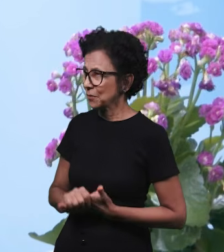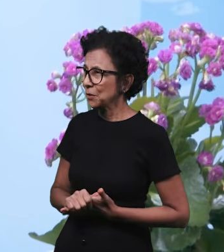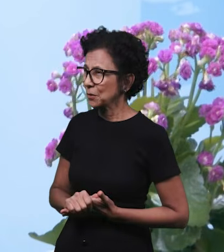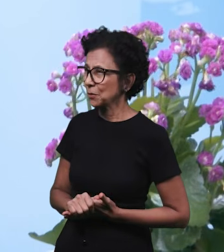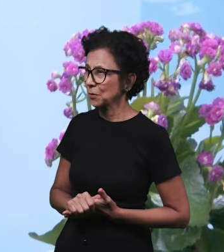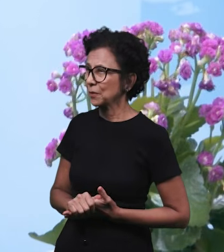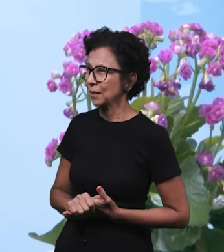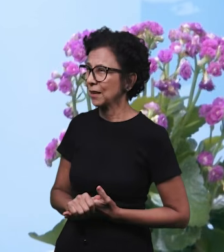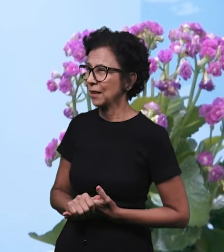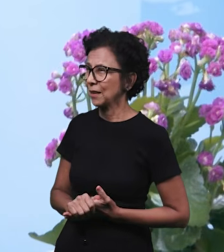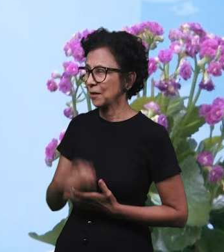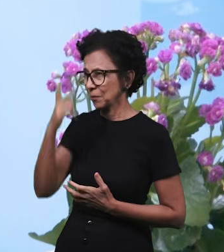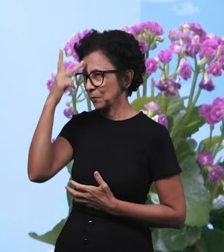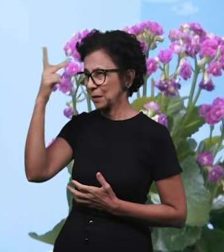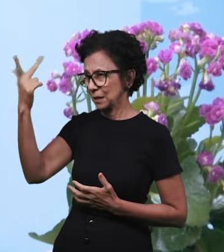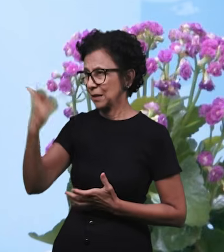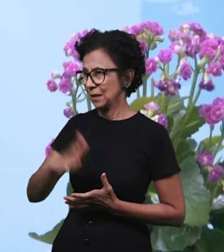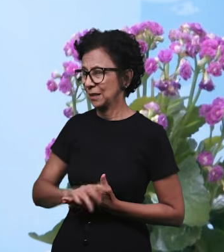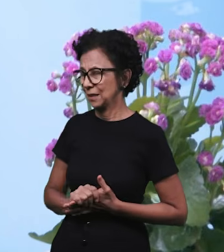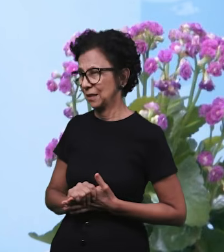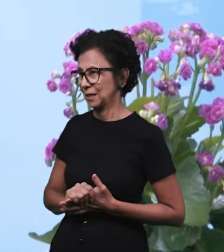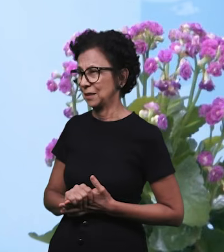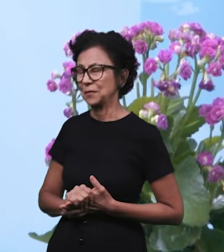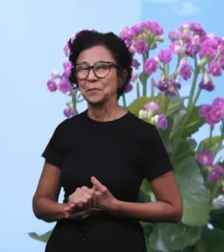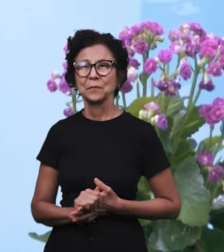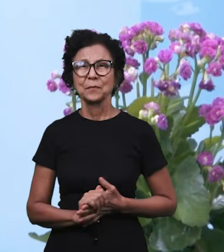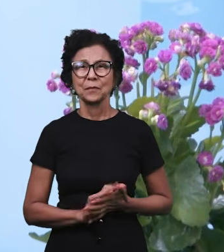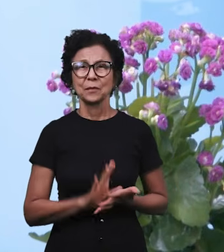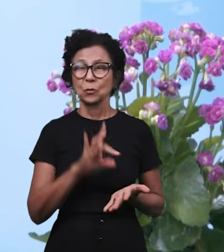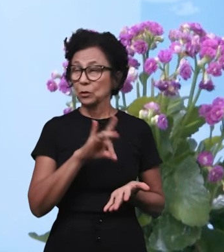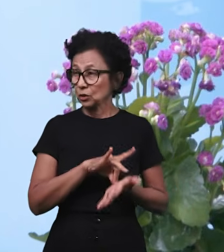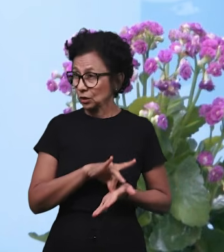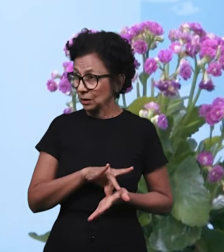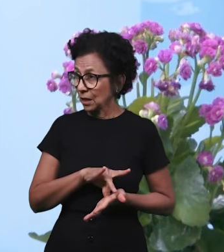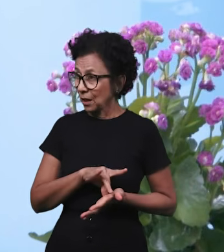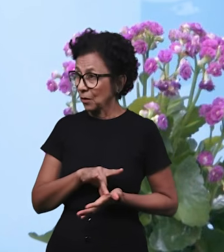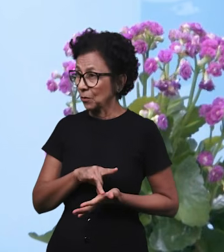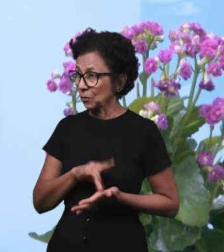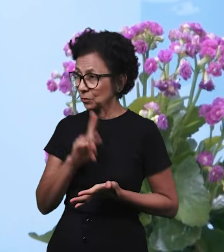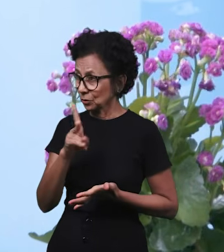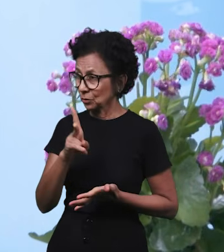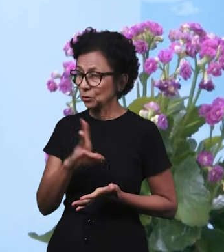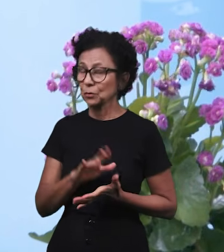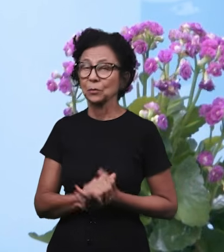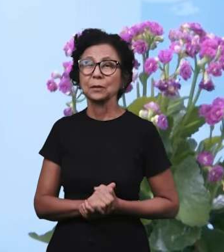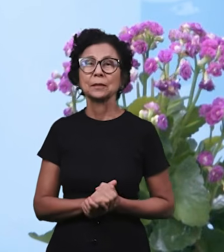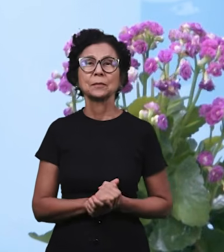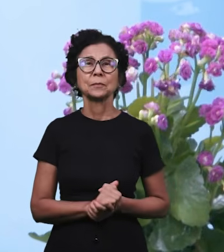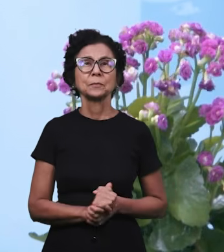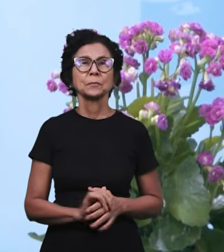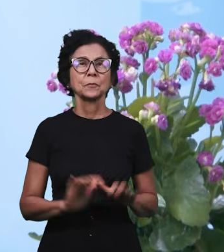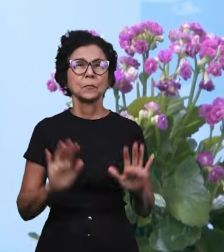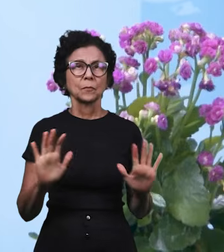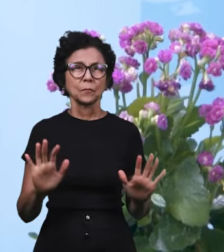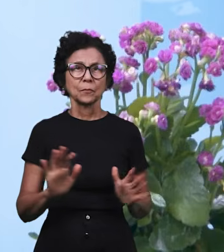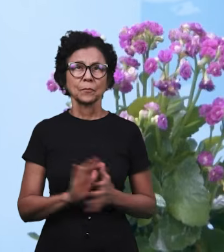que não deixou o original para trás? Exatamente. Então, ó, para que vivesse, tu morrestes. Olha aqui, então,